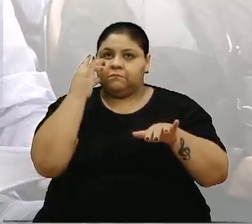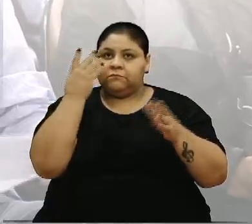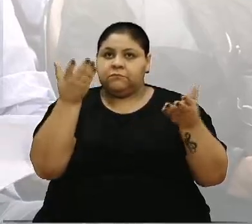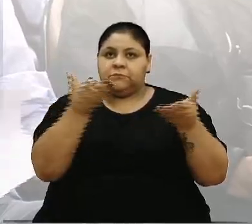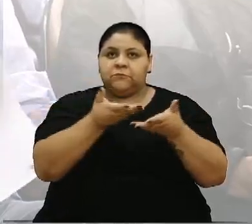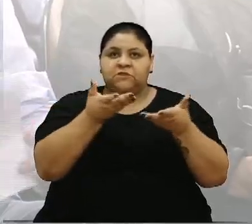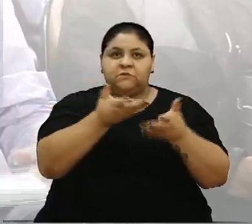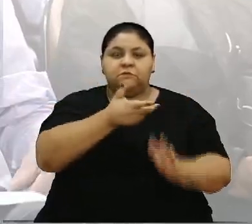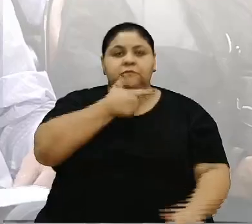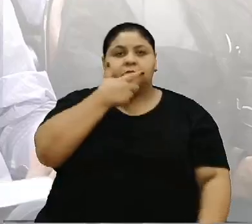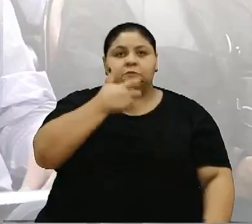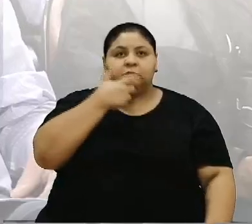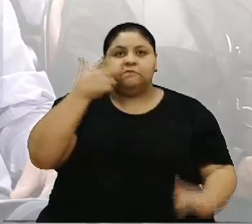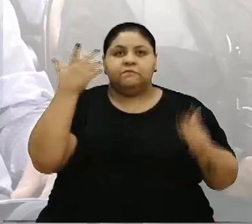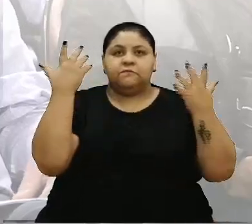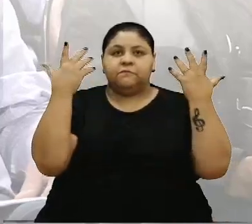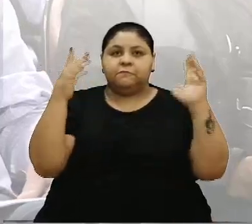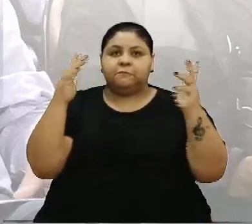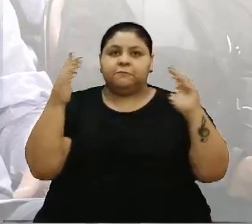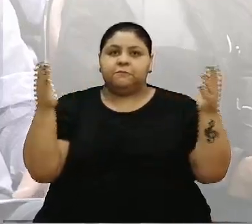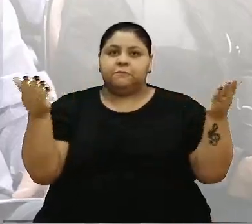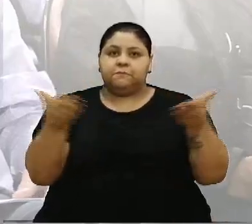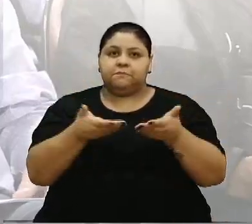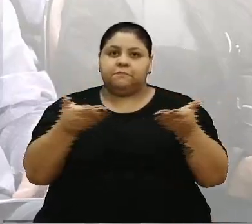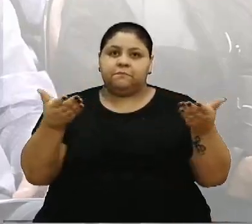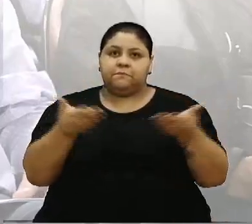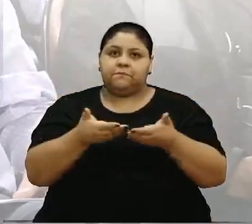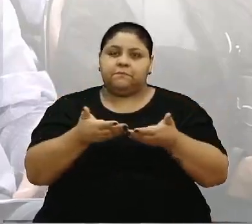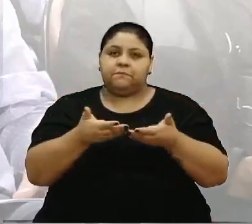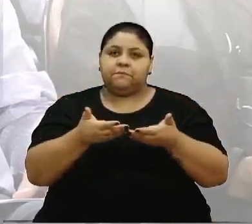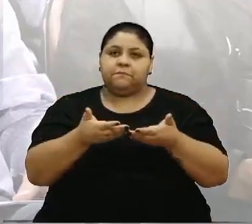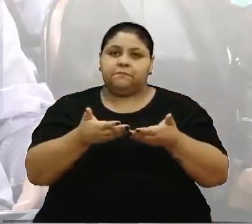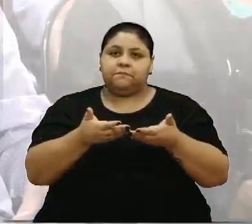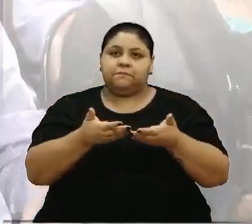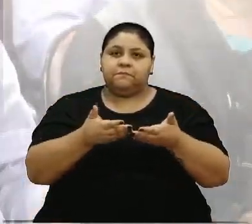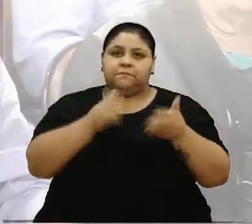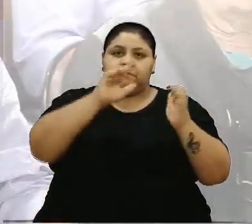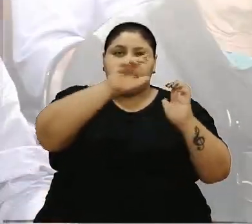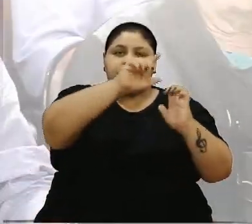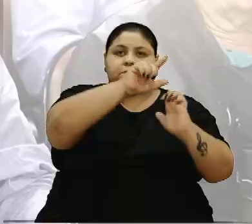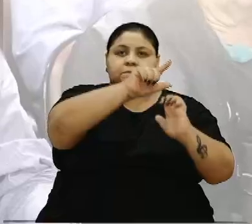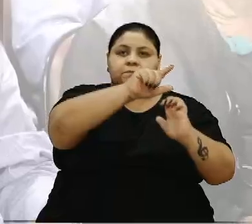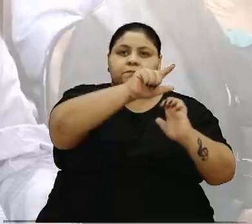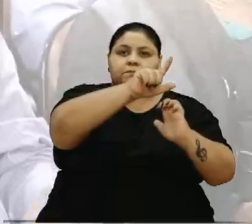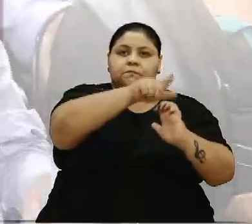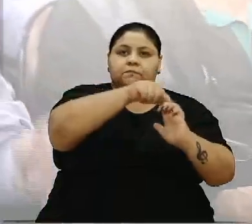voto de congratulação hoje ali para a empresa